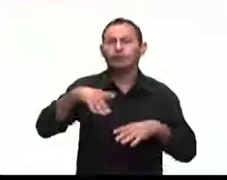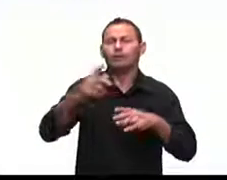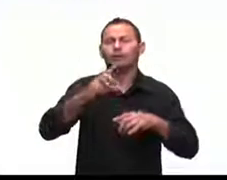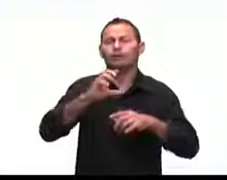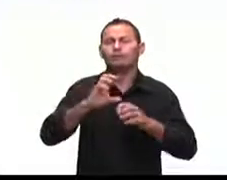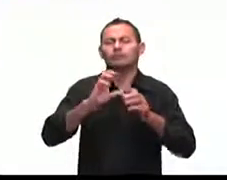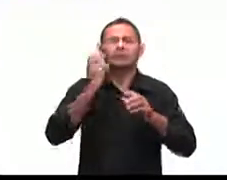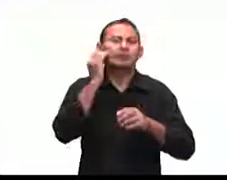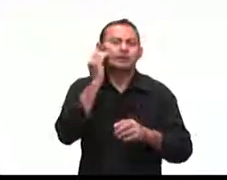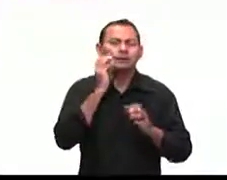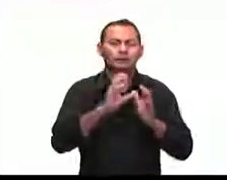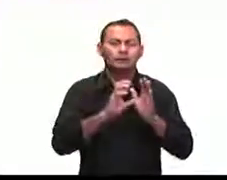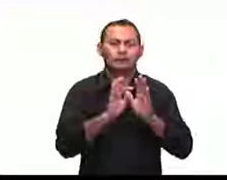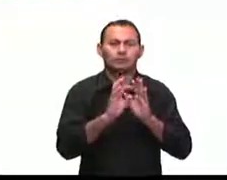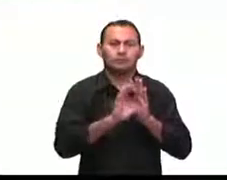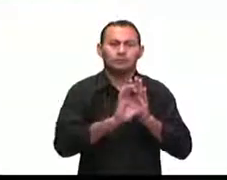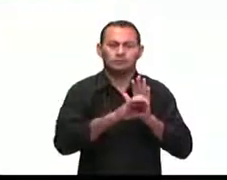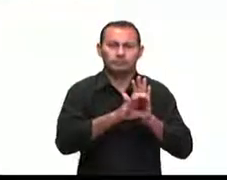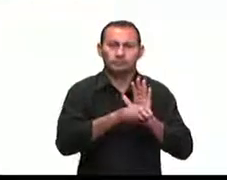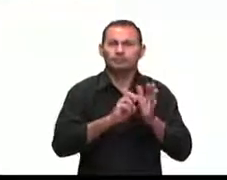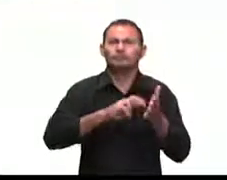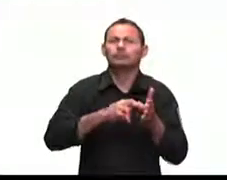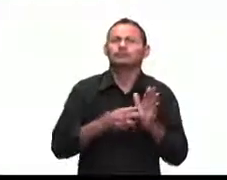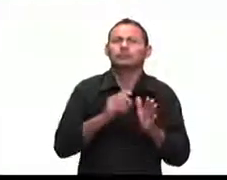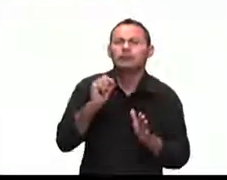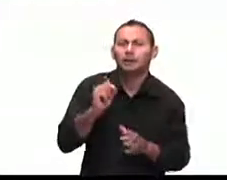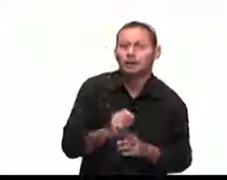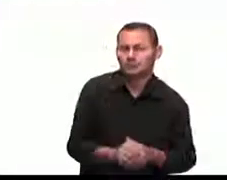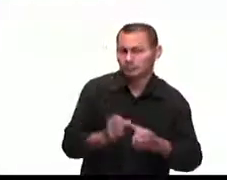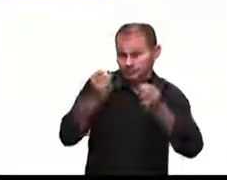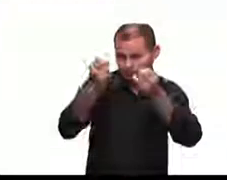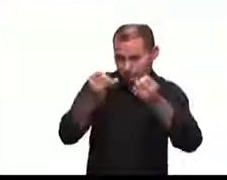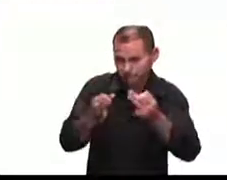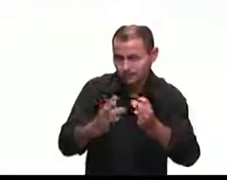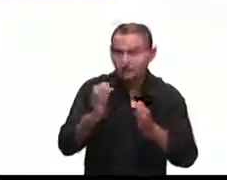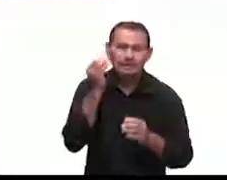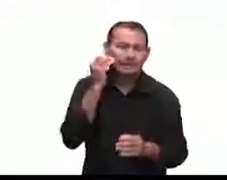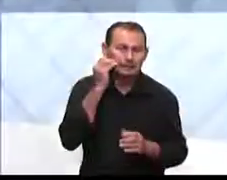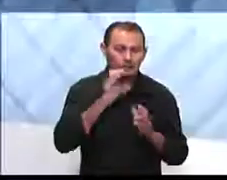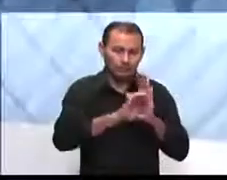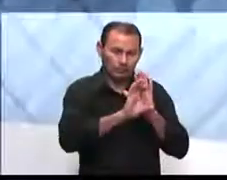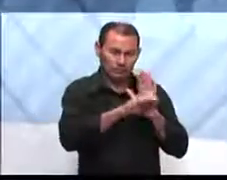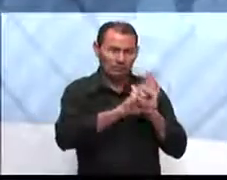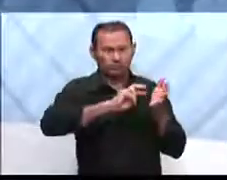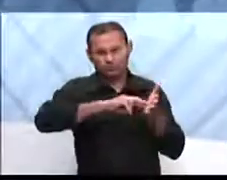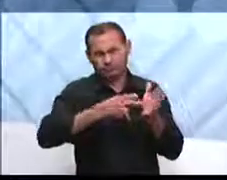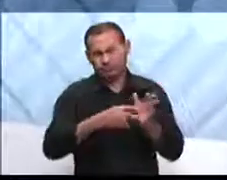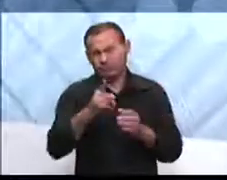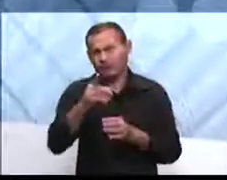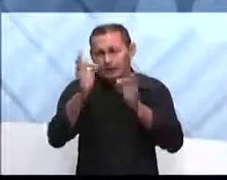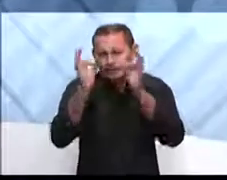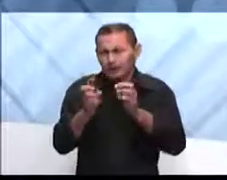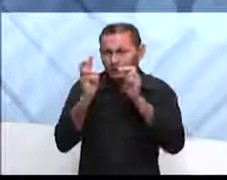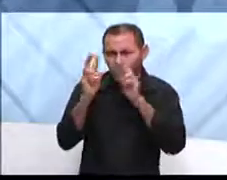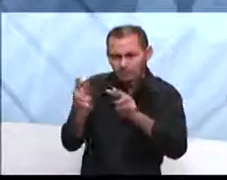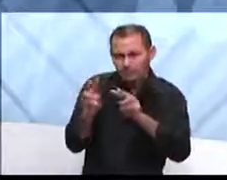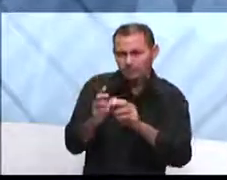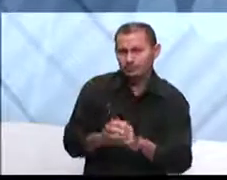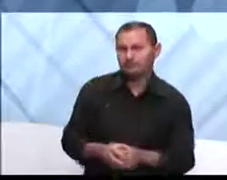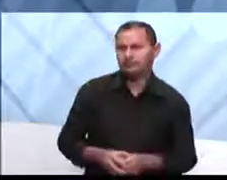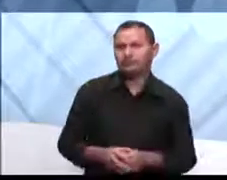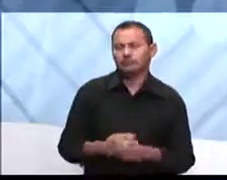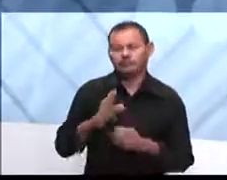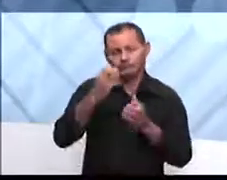de conceito? Então, explicando rapidamente, esse teste do conceito é exatamente, vocês viram ali, né, então,